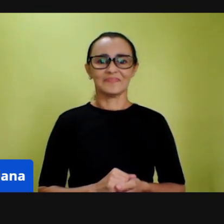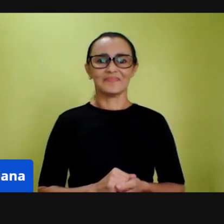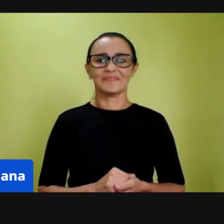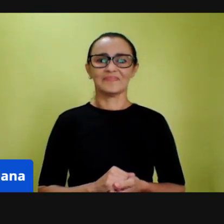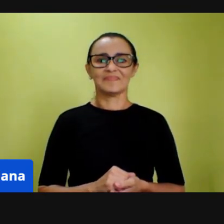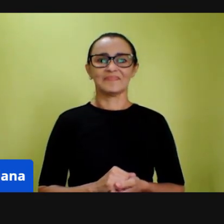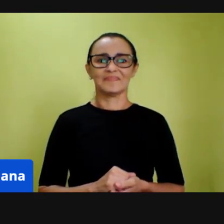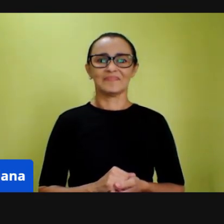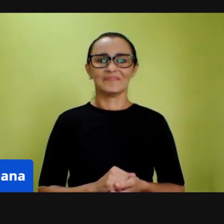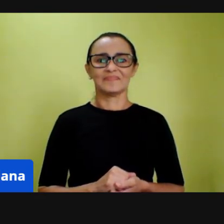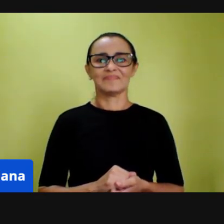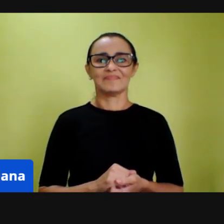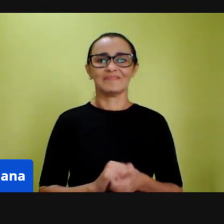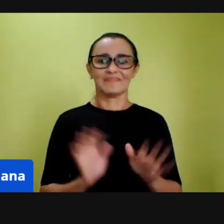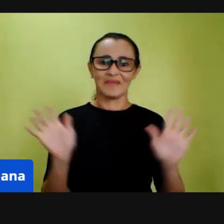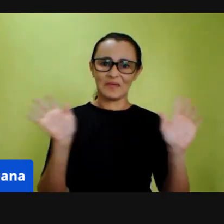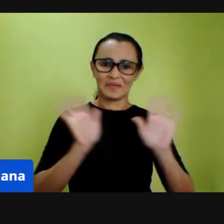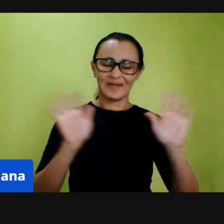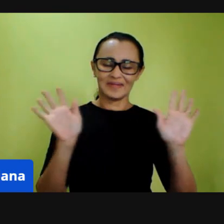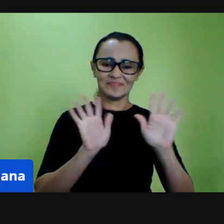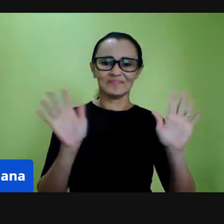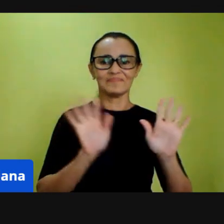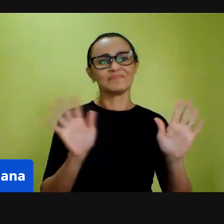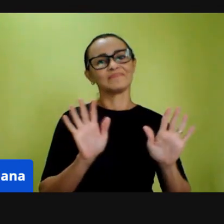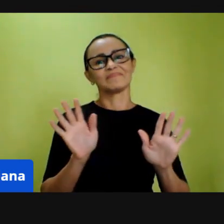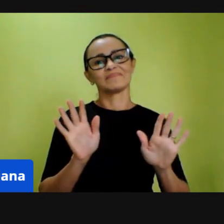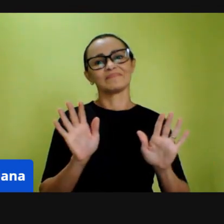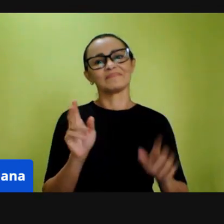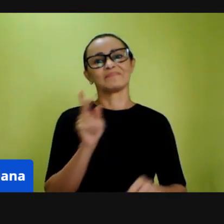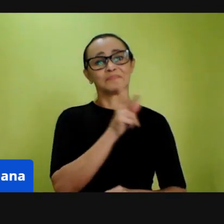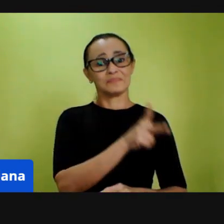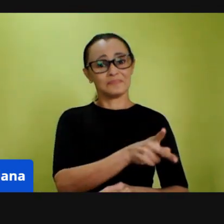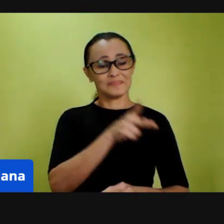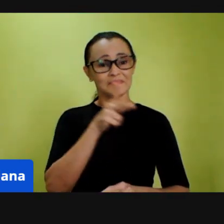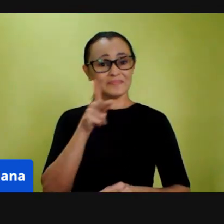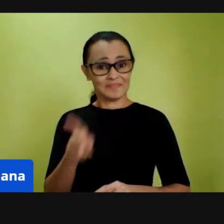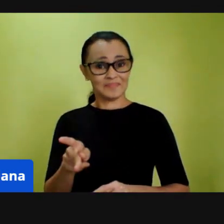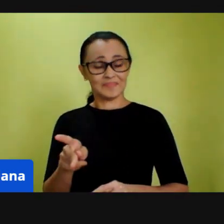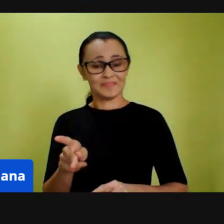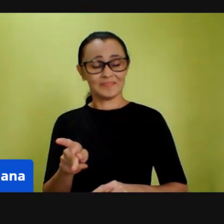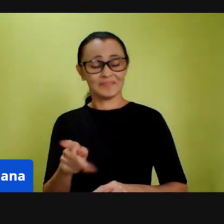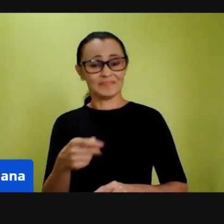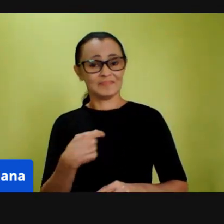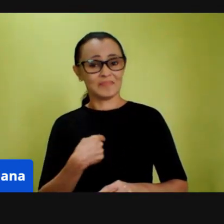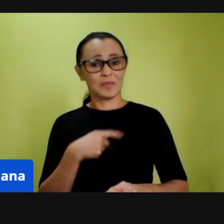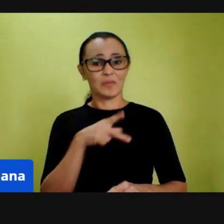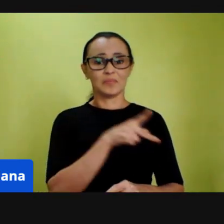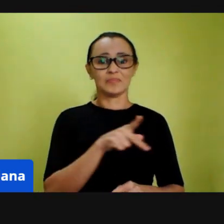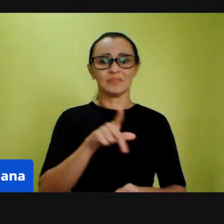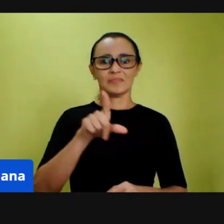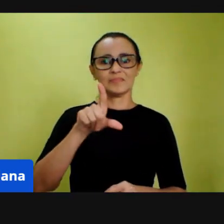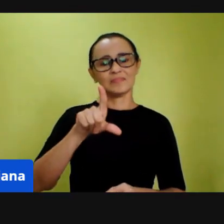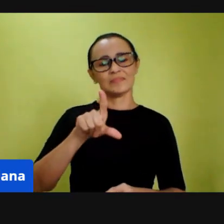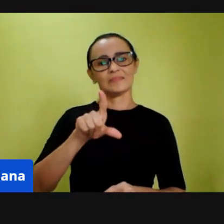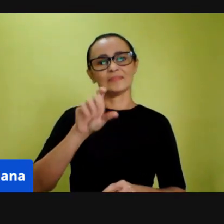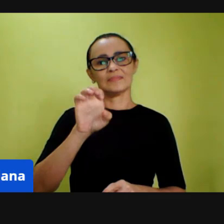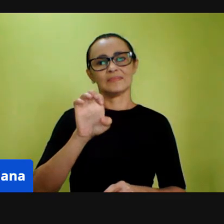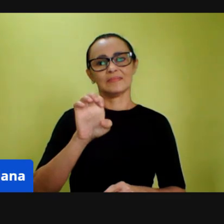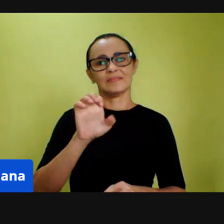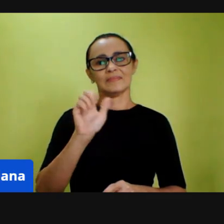Olá, professores e professoras. Eu sou o professor Leandro. Sejam todos